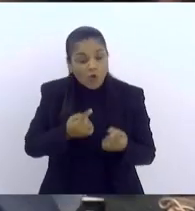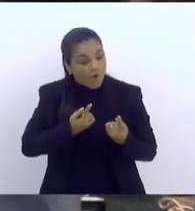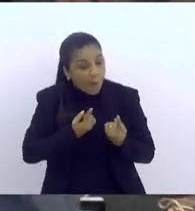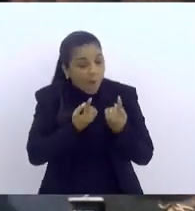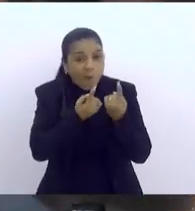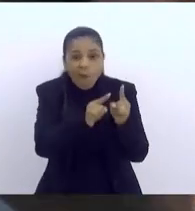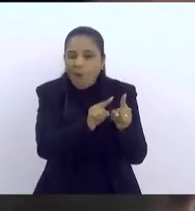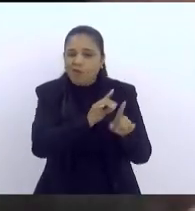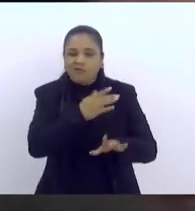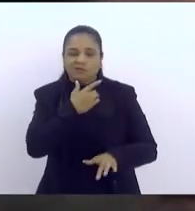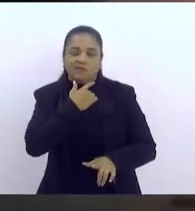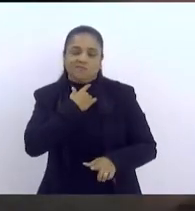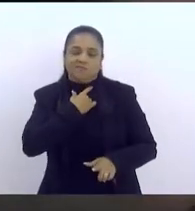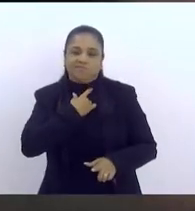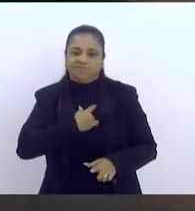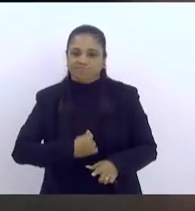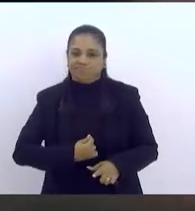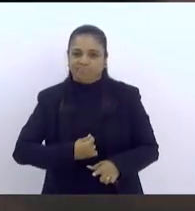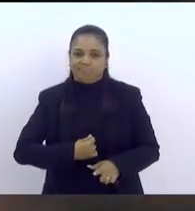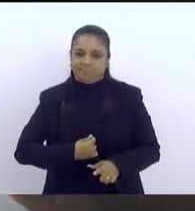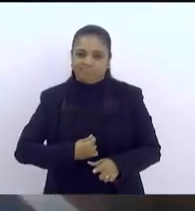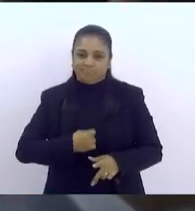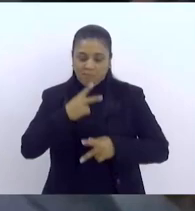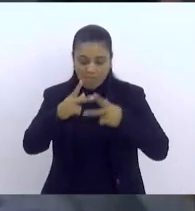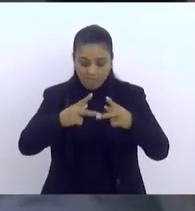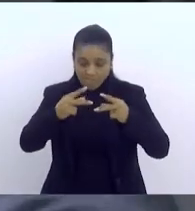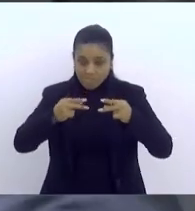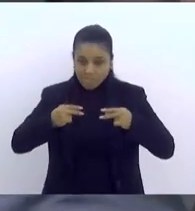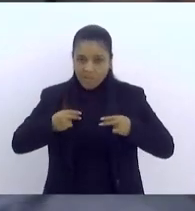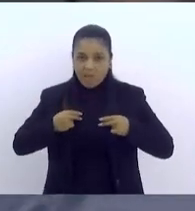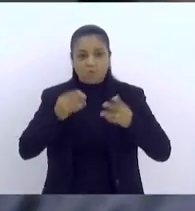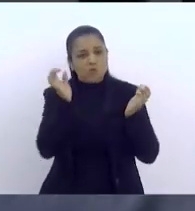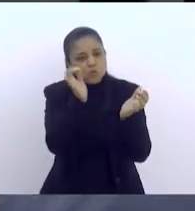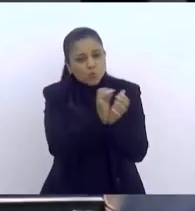contrariamente novamente à premiação deste grupo.